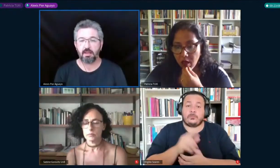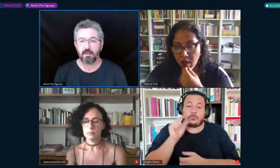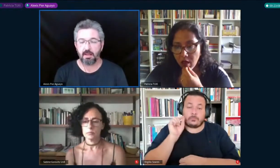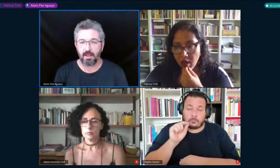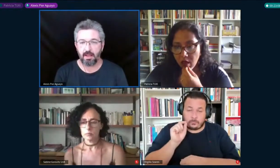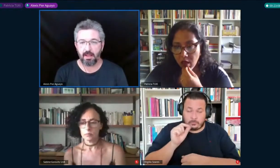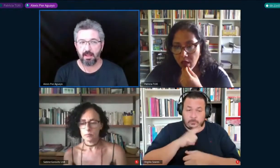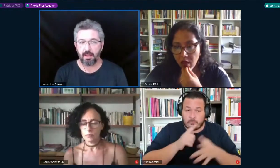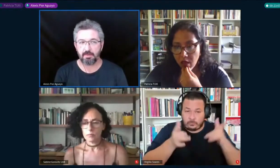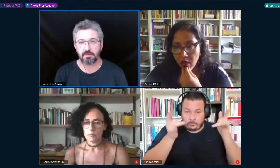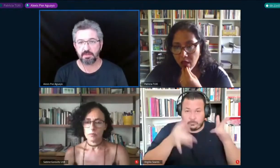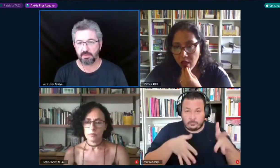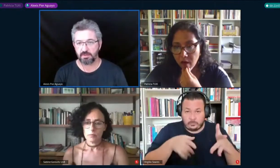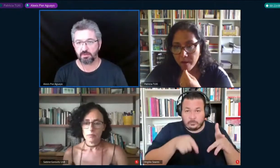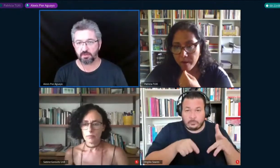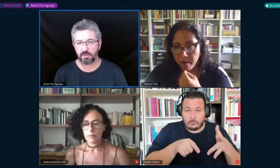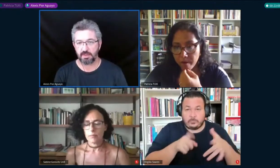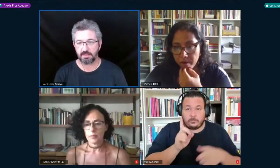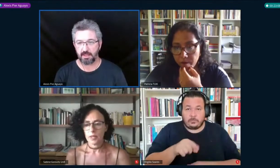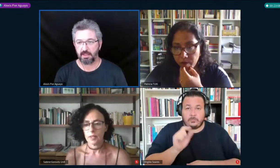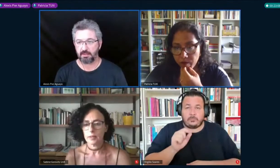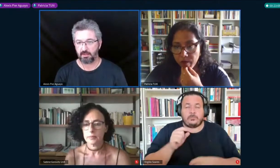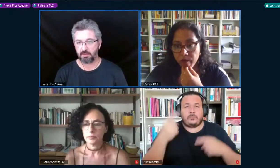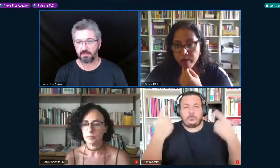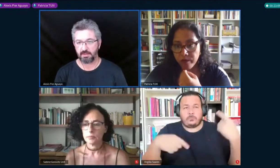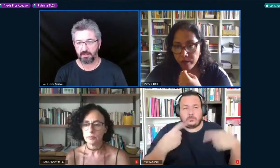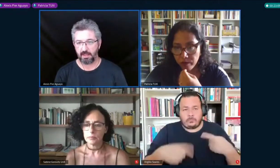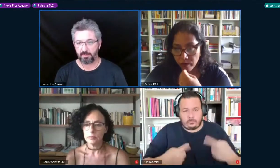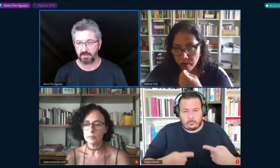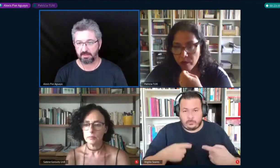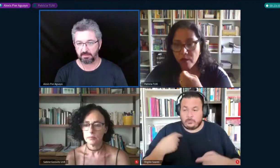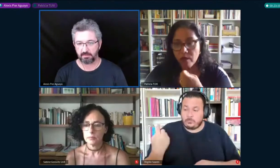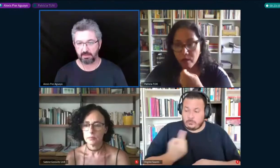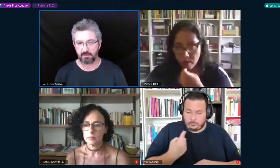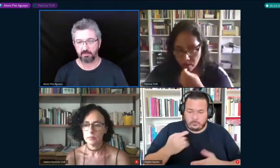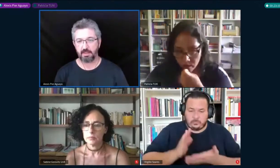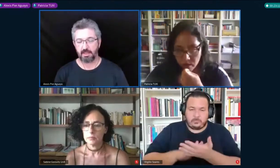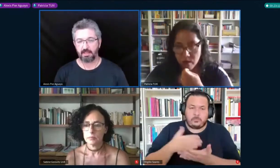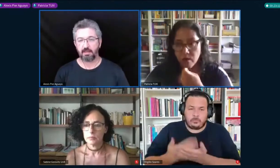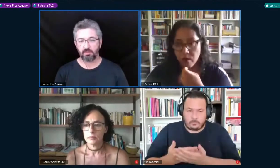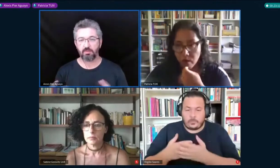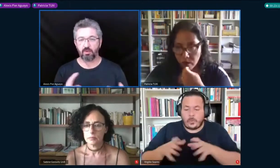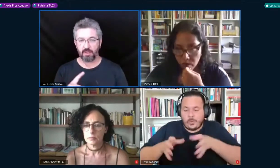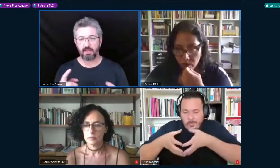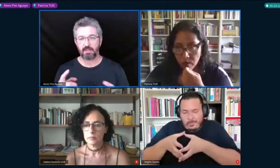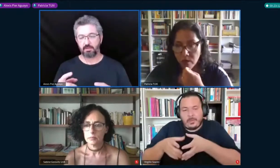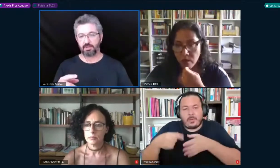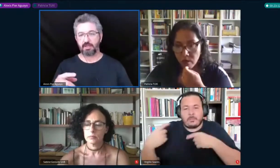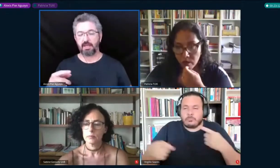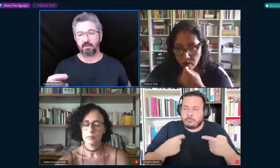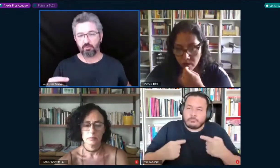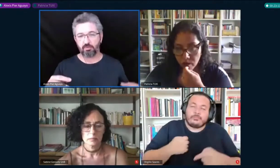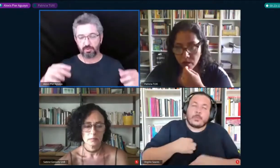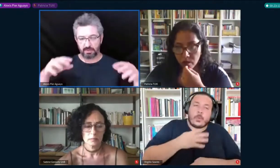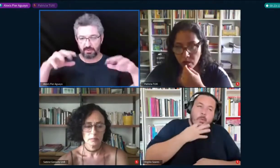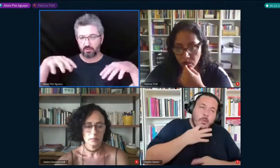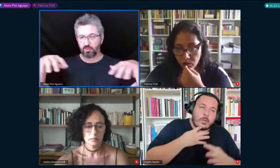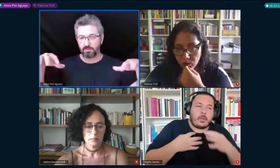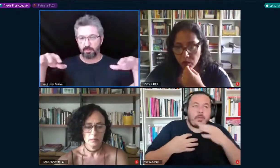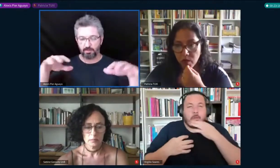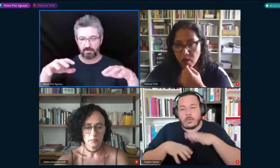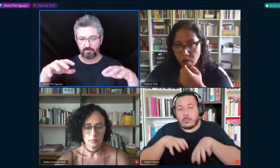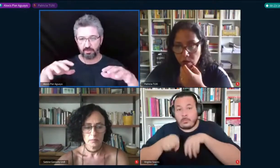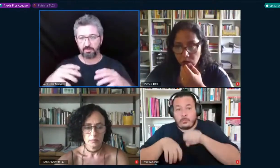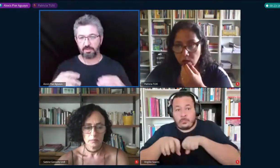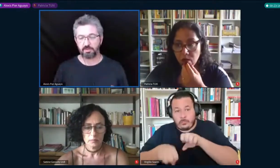gente tem são as discussões entre nós, intérpretes, o que cada um conhece, onde cada um busca